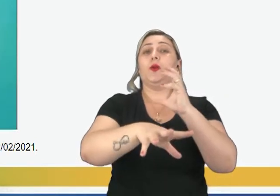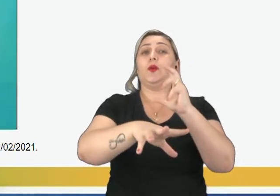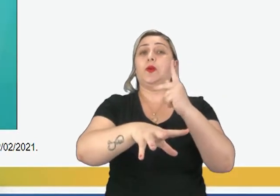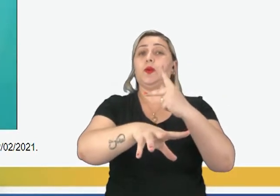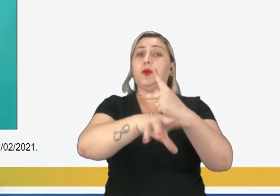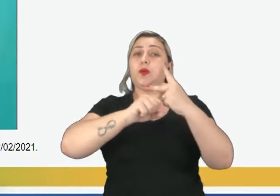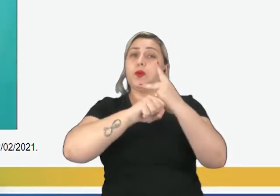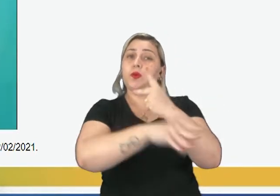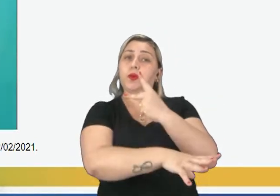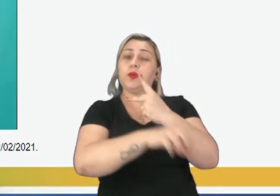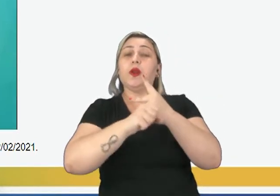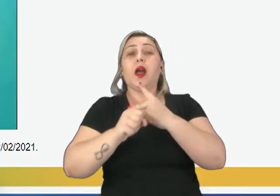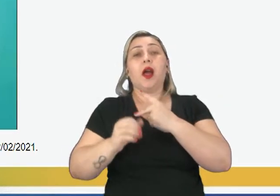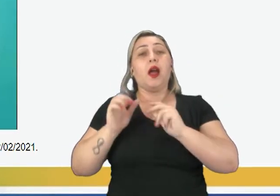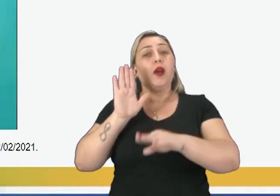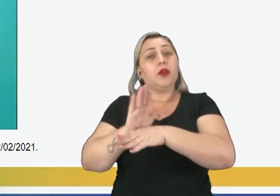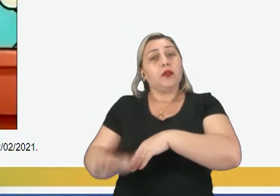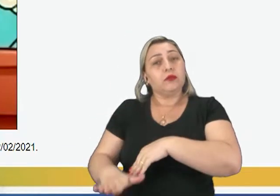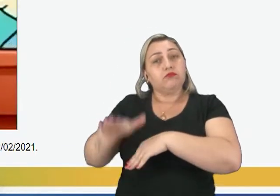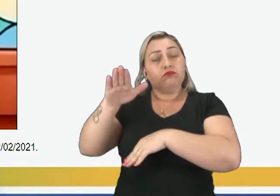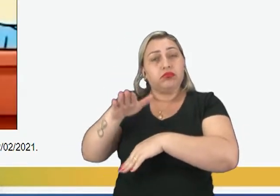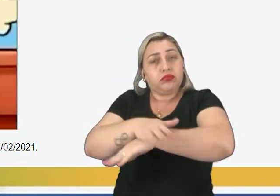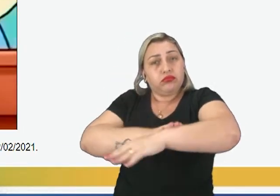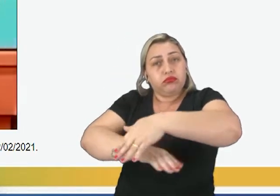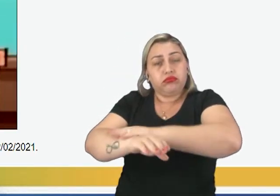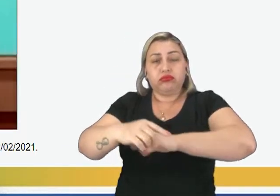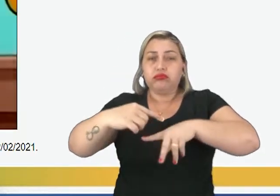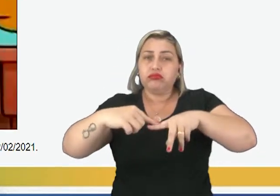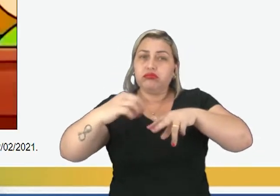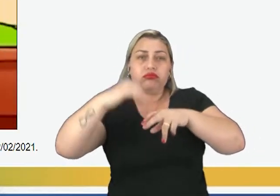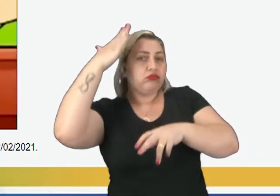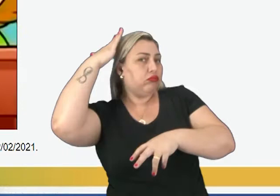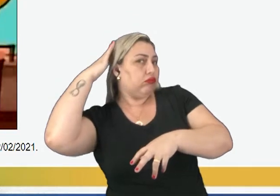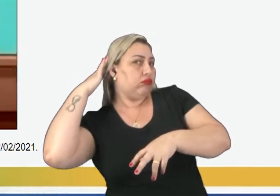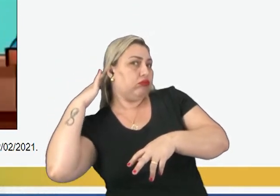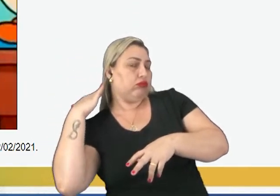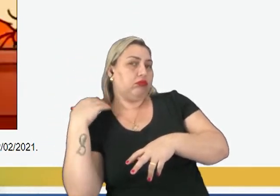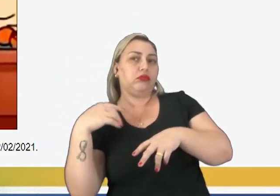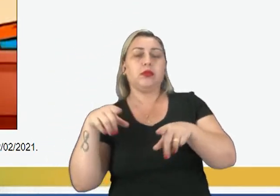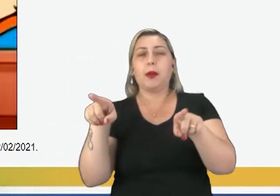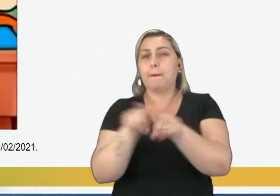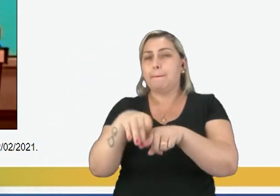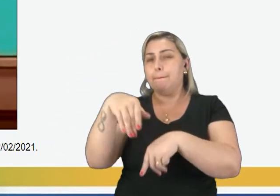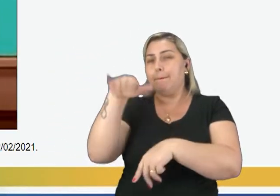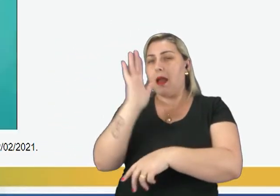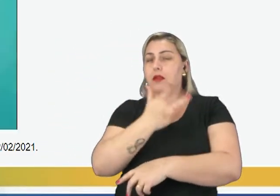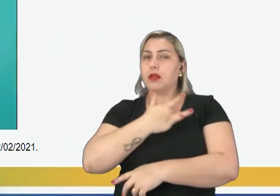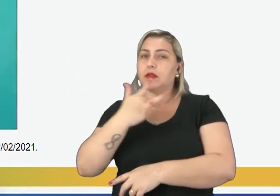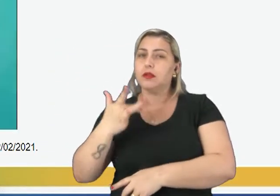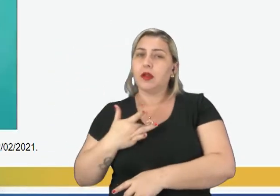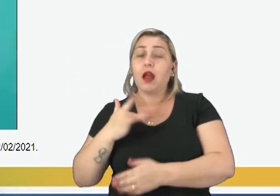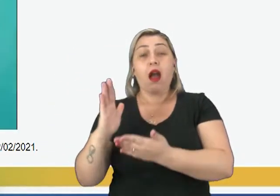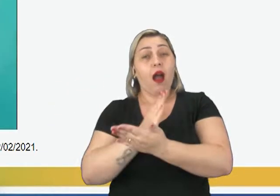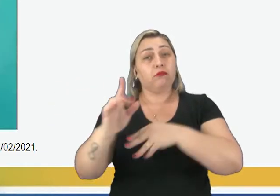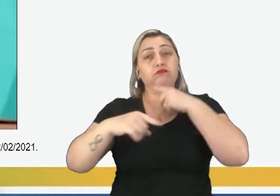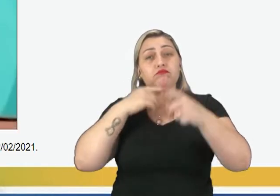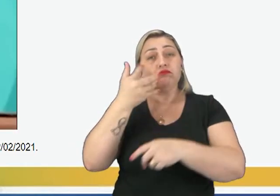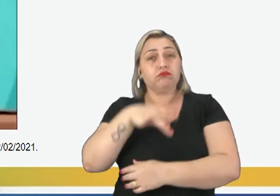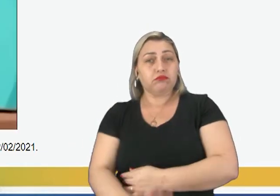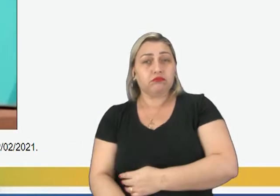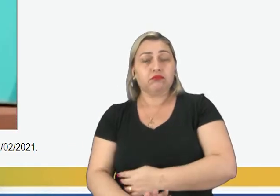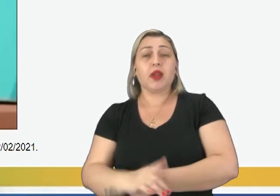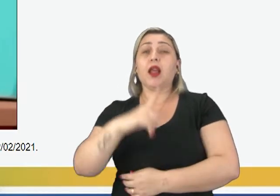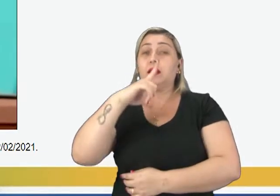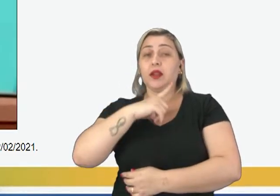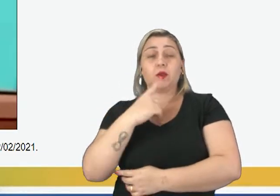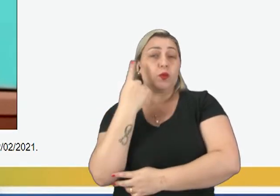para ajudar no crescimento, formam músculos, tecidos e deixam os cabelos, unhas e a pele mais saudáveis. Alguma dúvida, crianças?